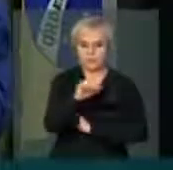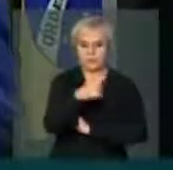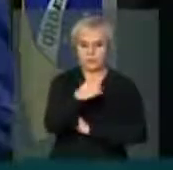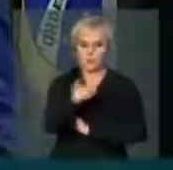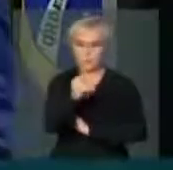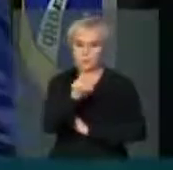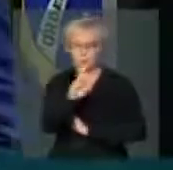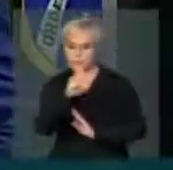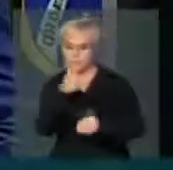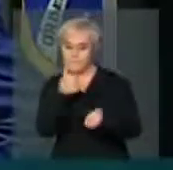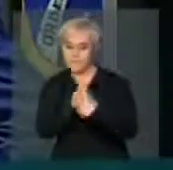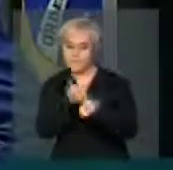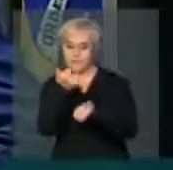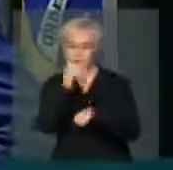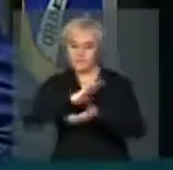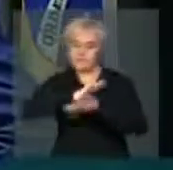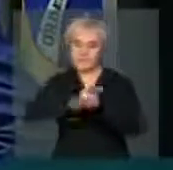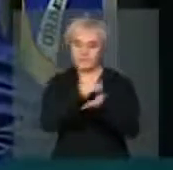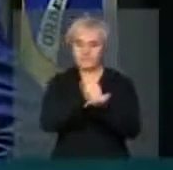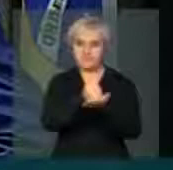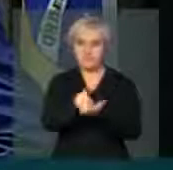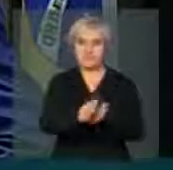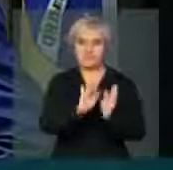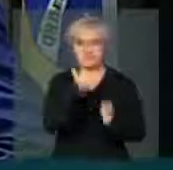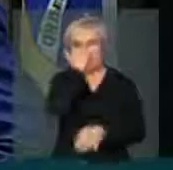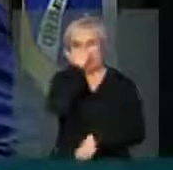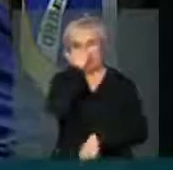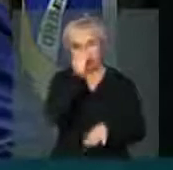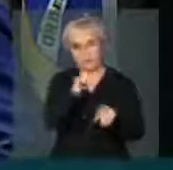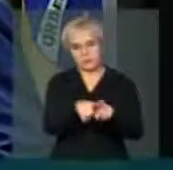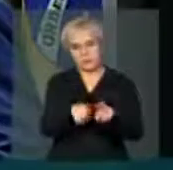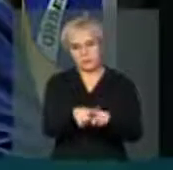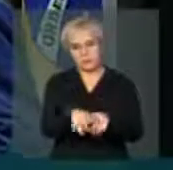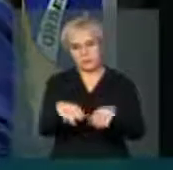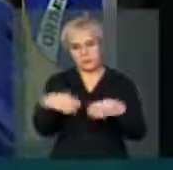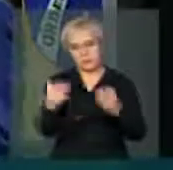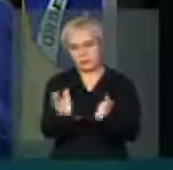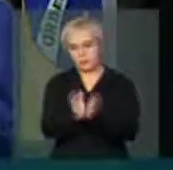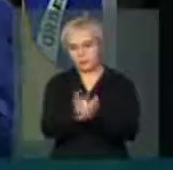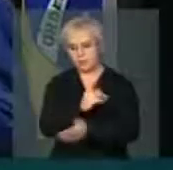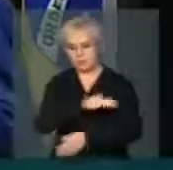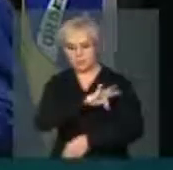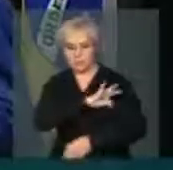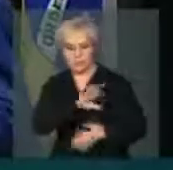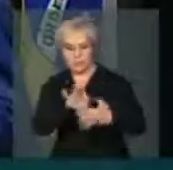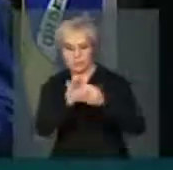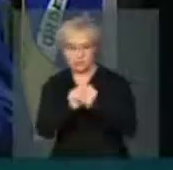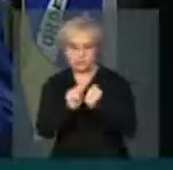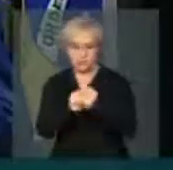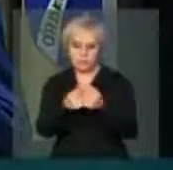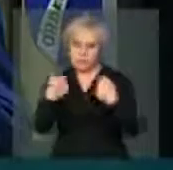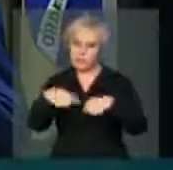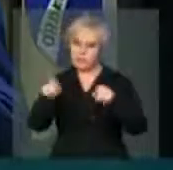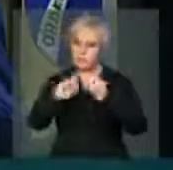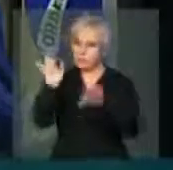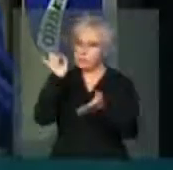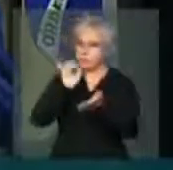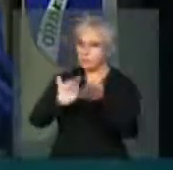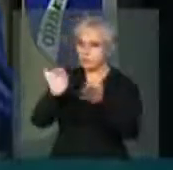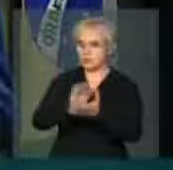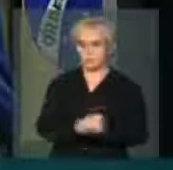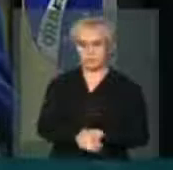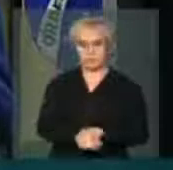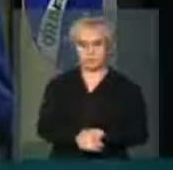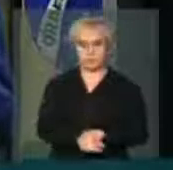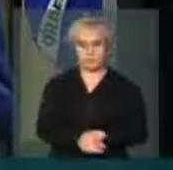envolvimento. Mas quem tem o PT e seus aliados não precisa de inimigos. É só